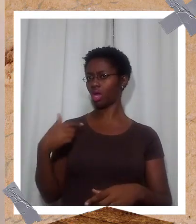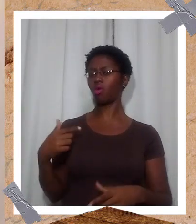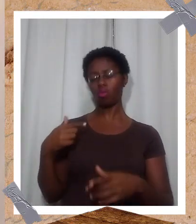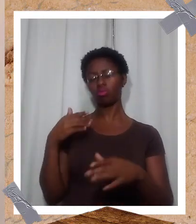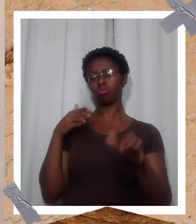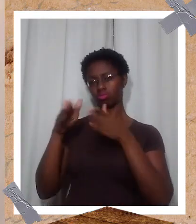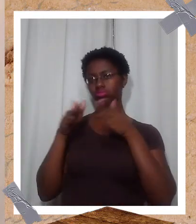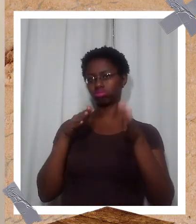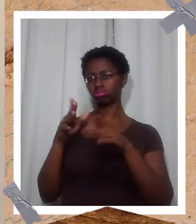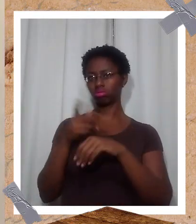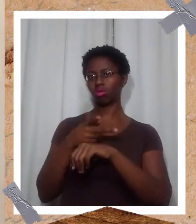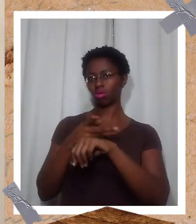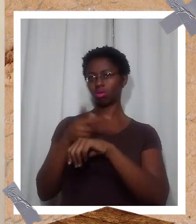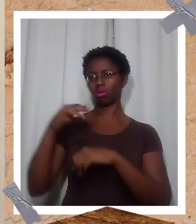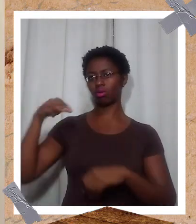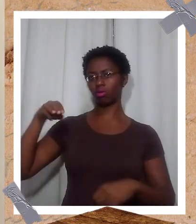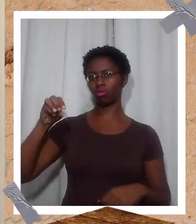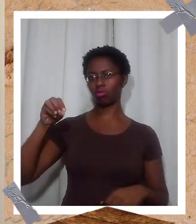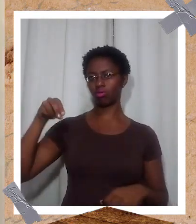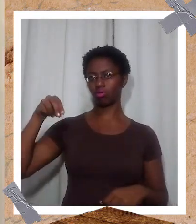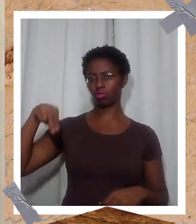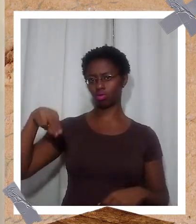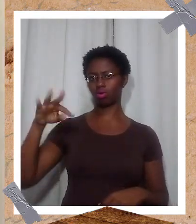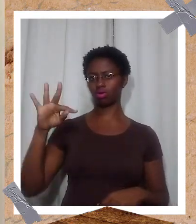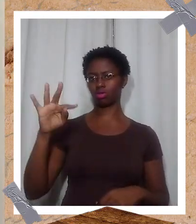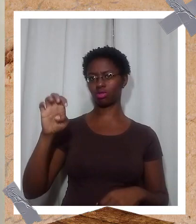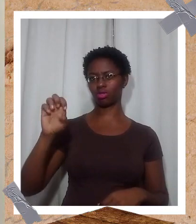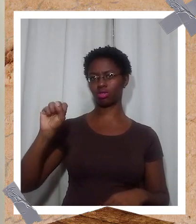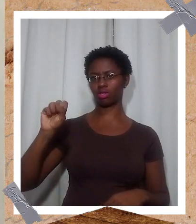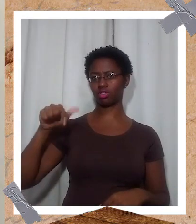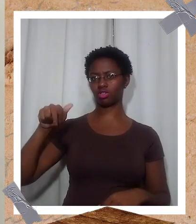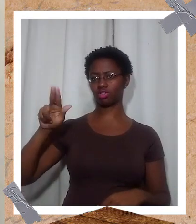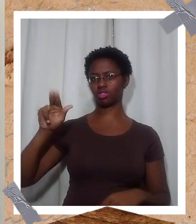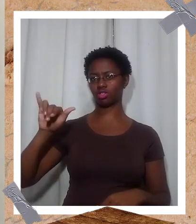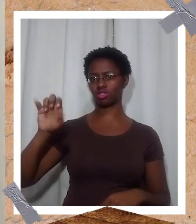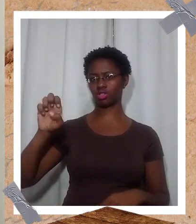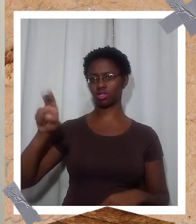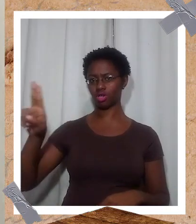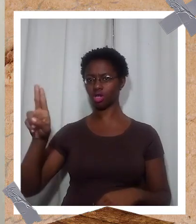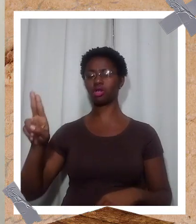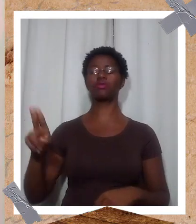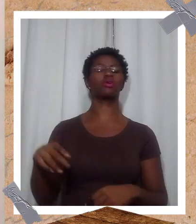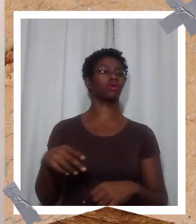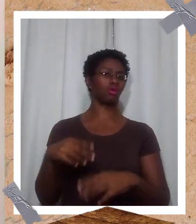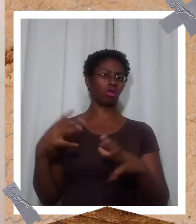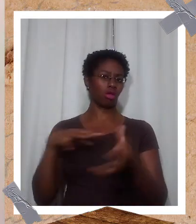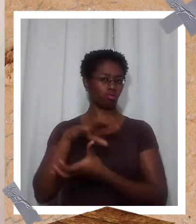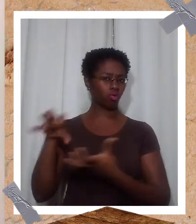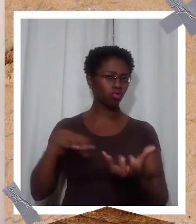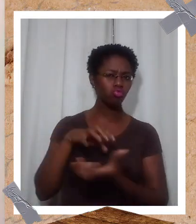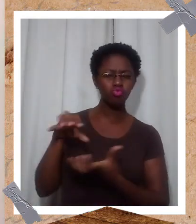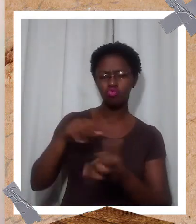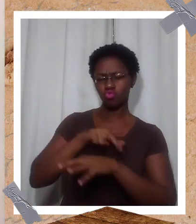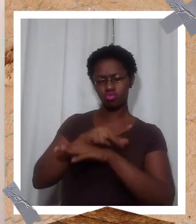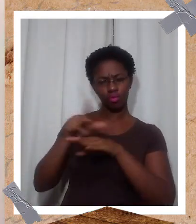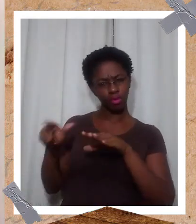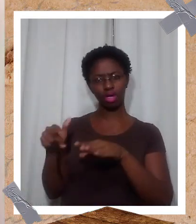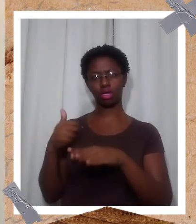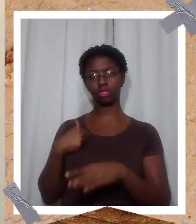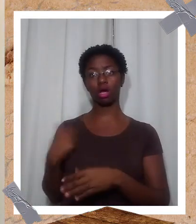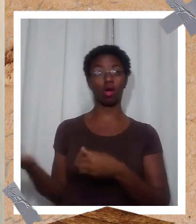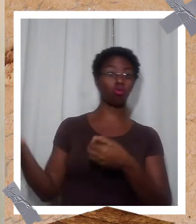Montesquieu, a Revolução Francesa, o artigo 5º, a Constituição Brasileira. E isso, quando eu volto